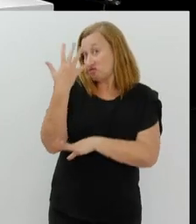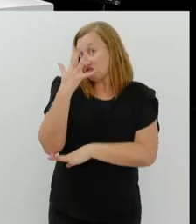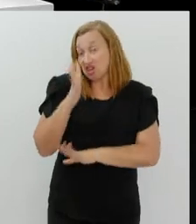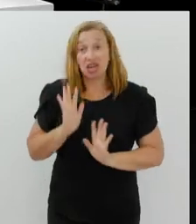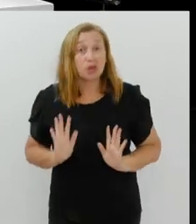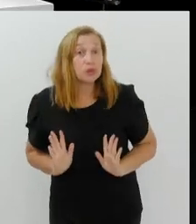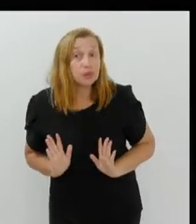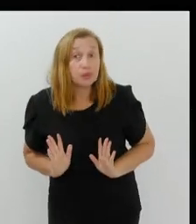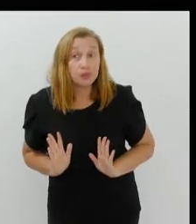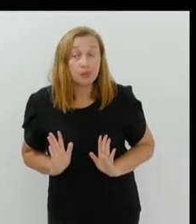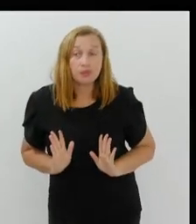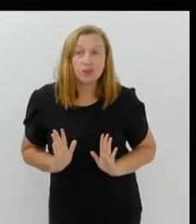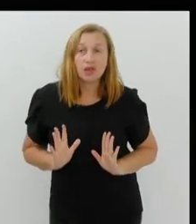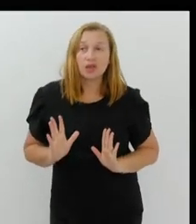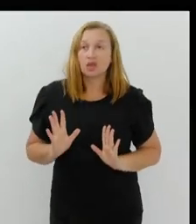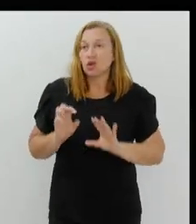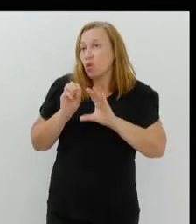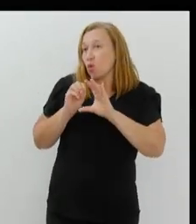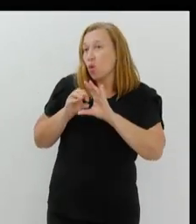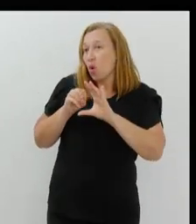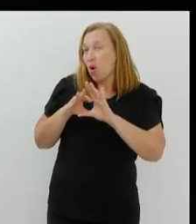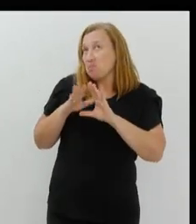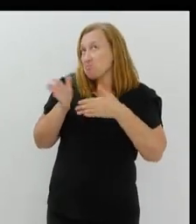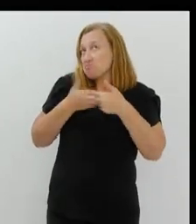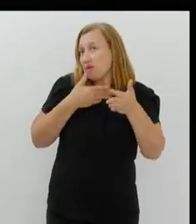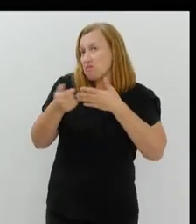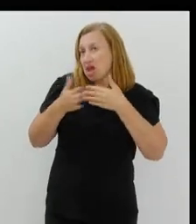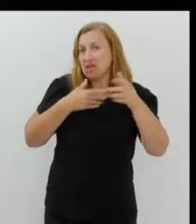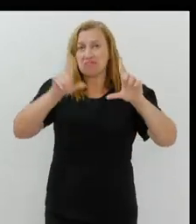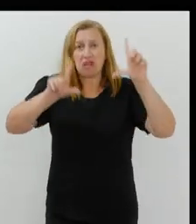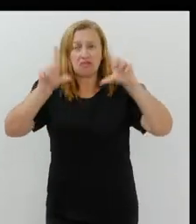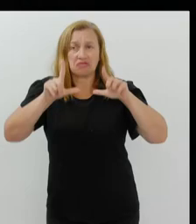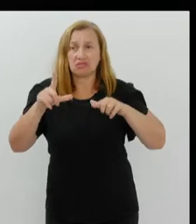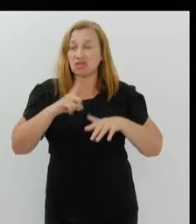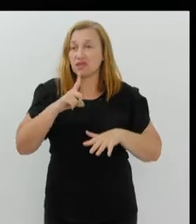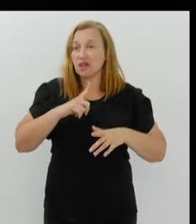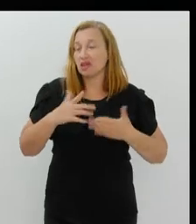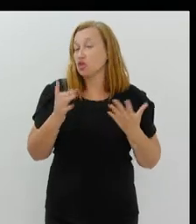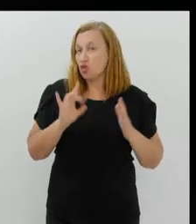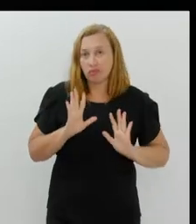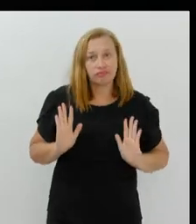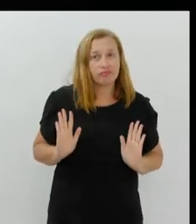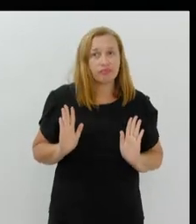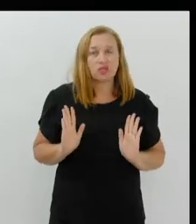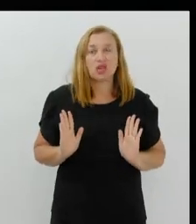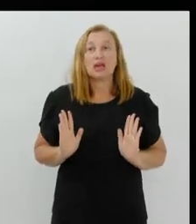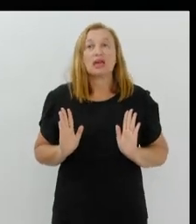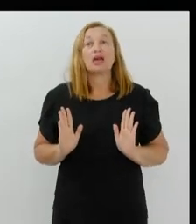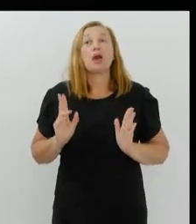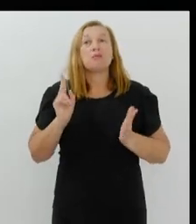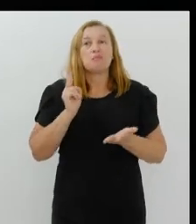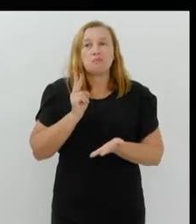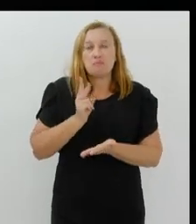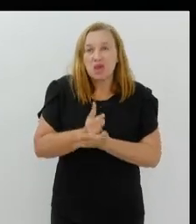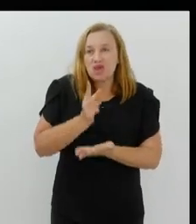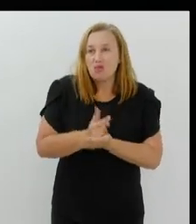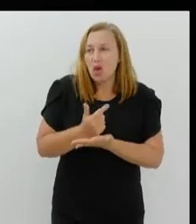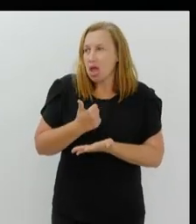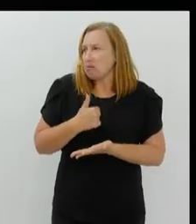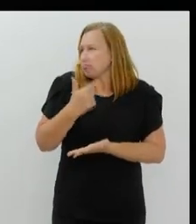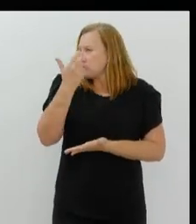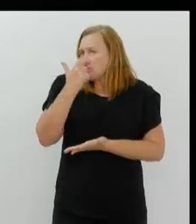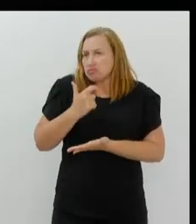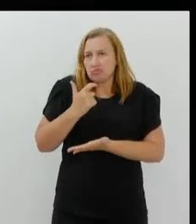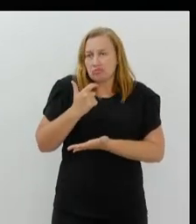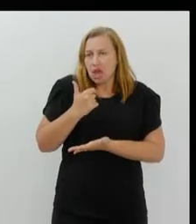fevereiro, que de Globo, seja lá em qual emissora estiver, lá em fevereiro, e usa o carnaval para isso. Isso,